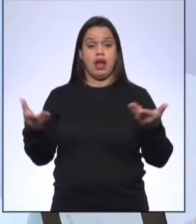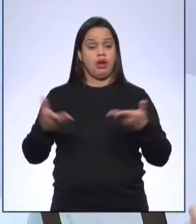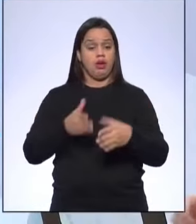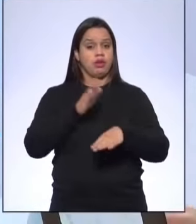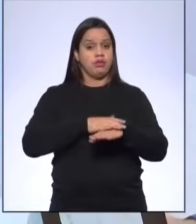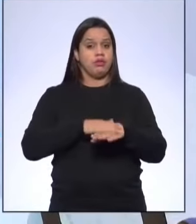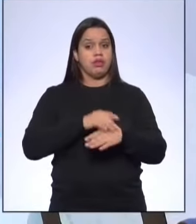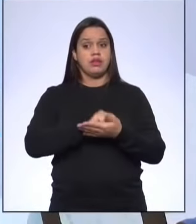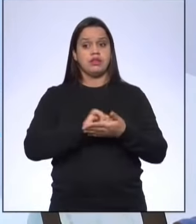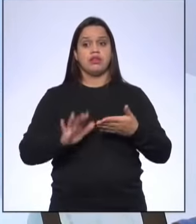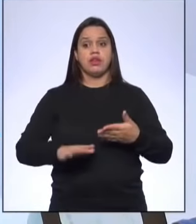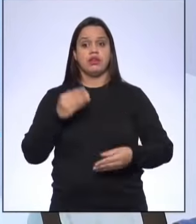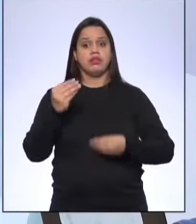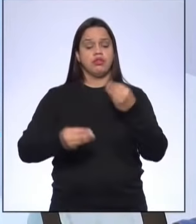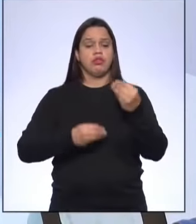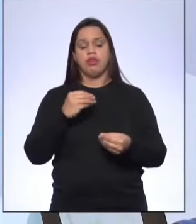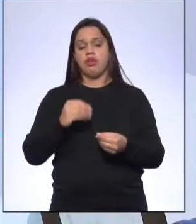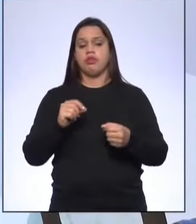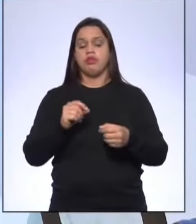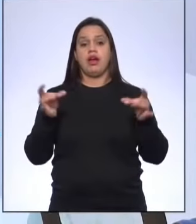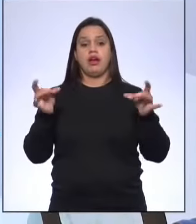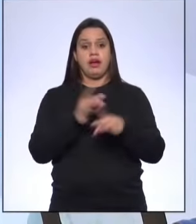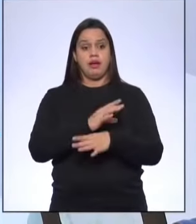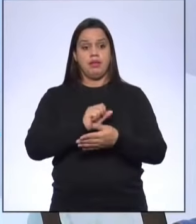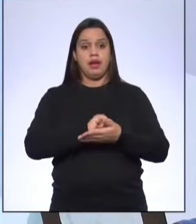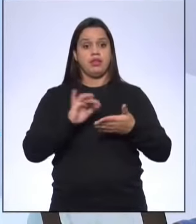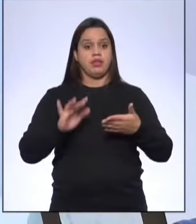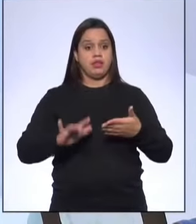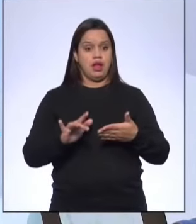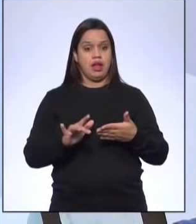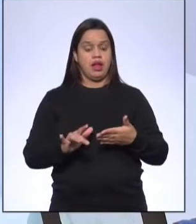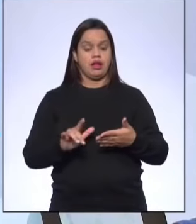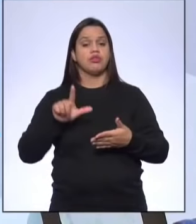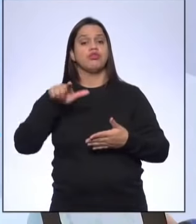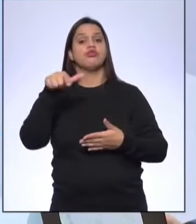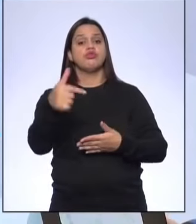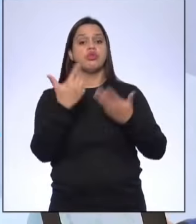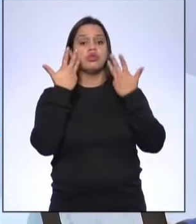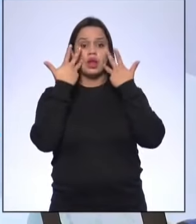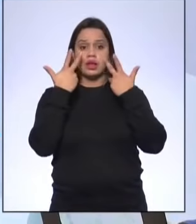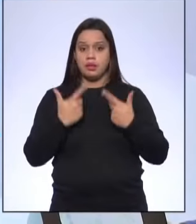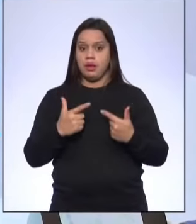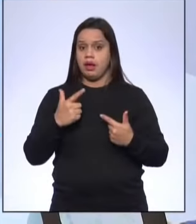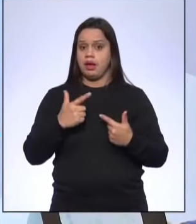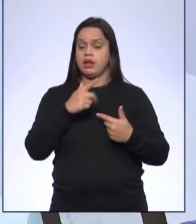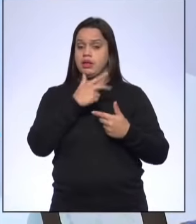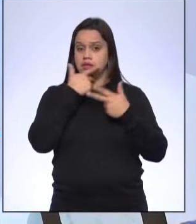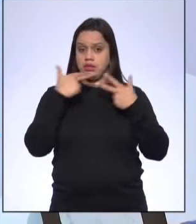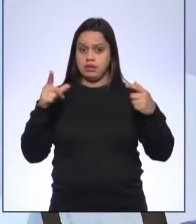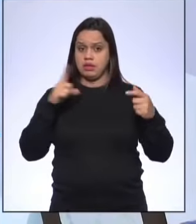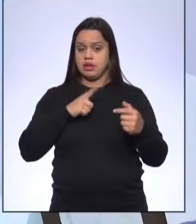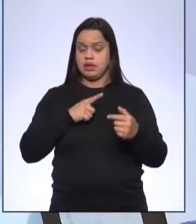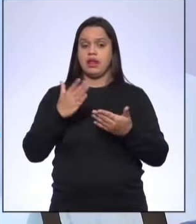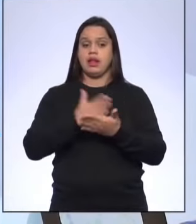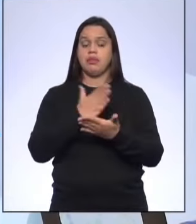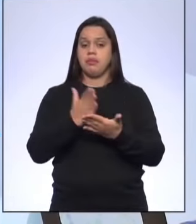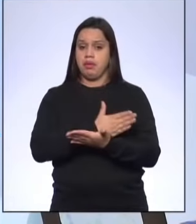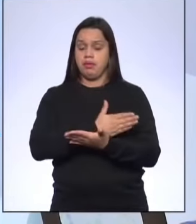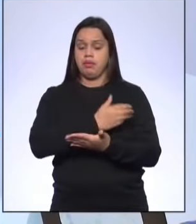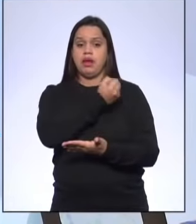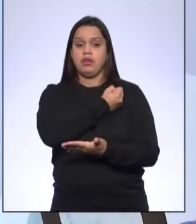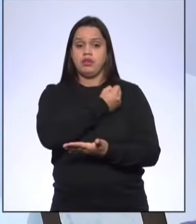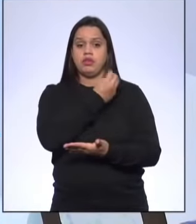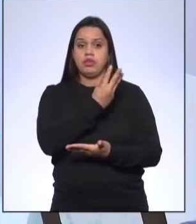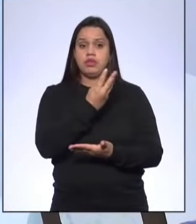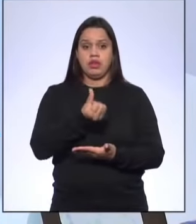fazer esse exercício e você vai terminar o exercício com os outros animais que estão na página ter five or six página